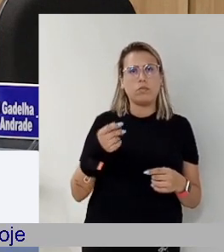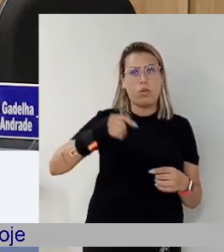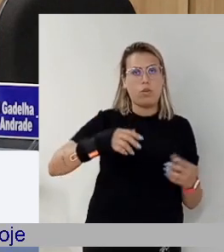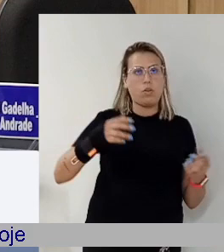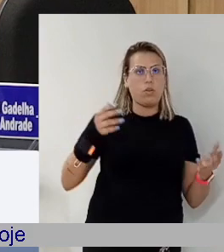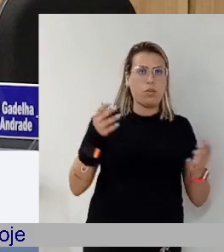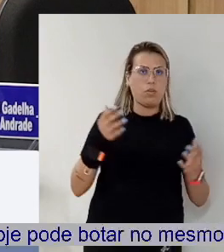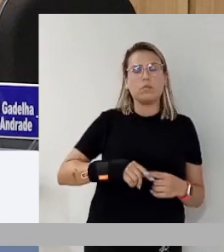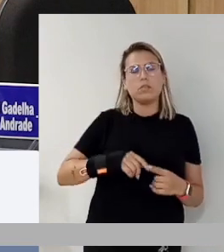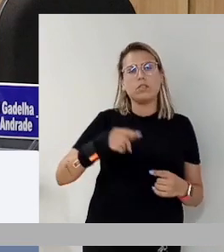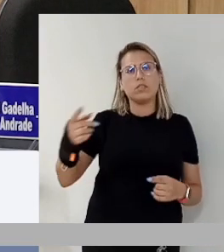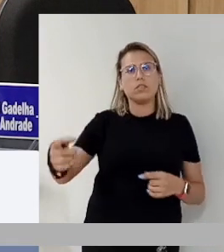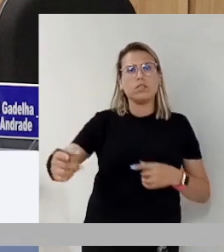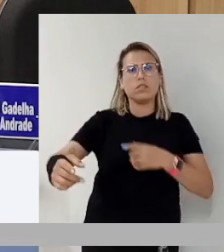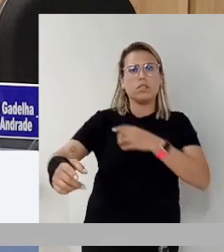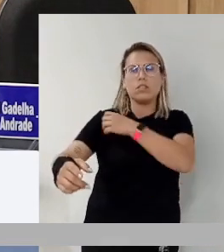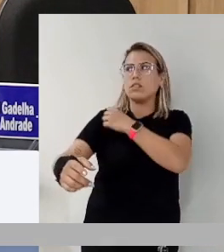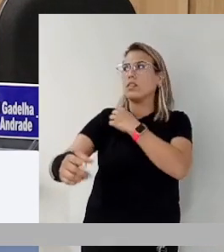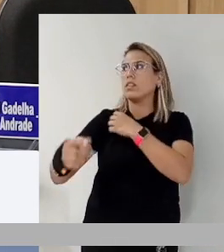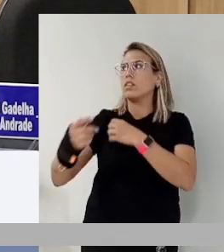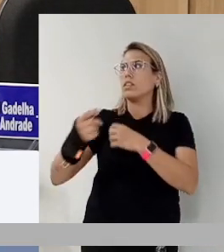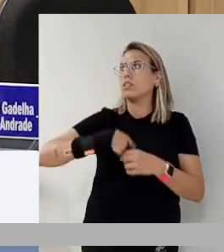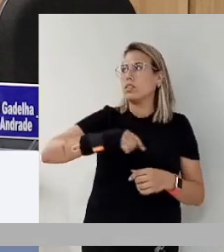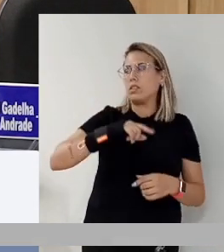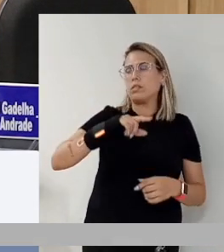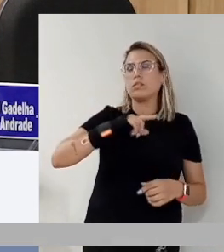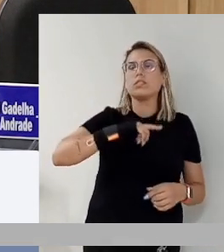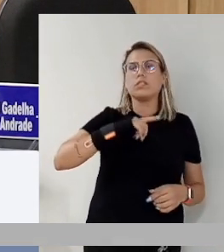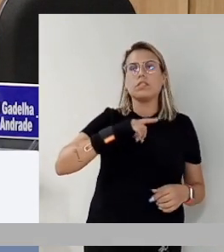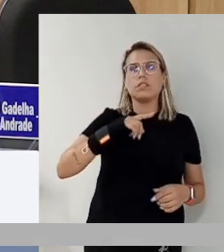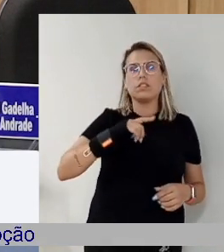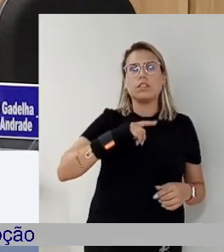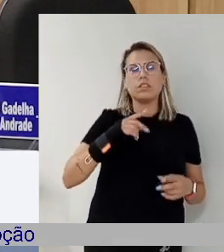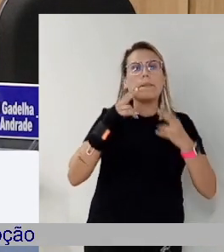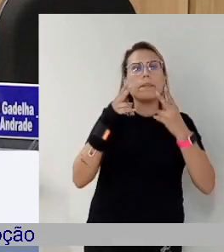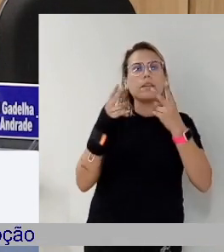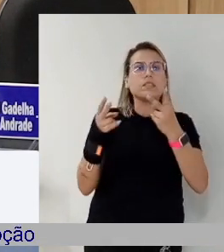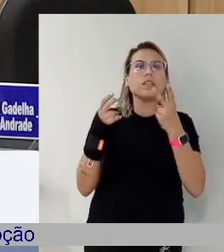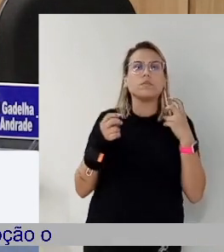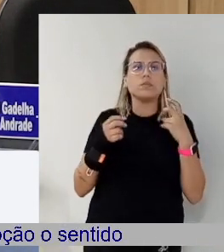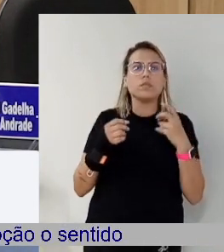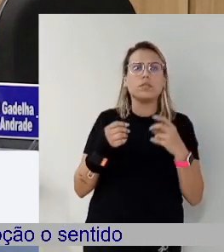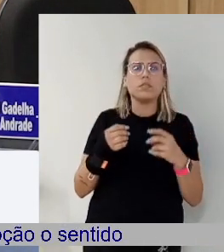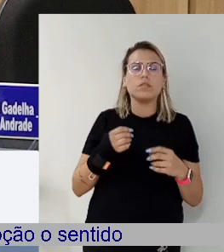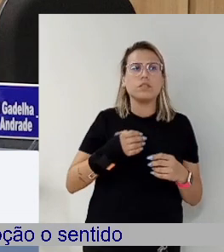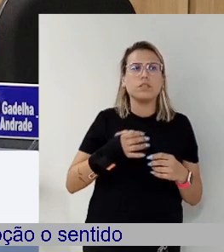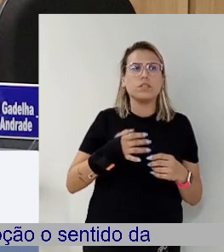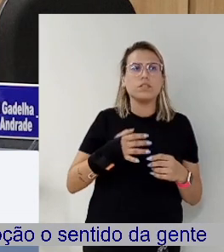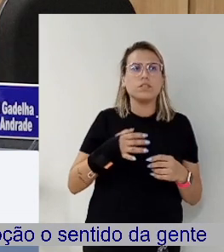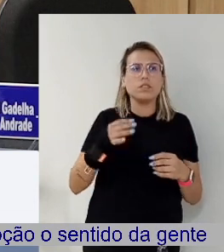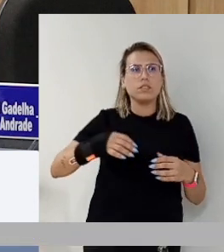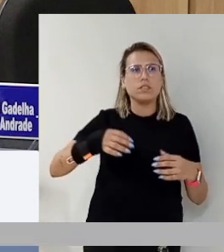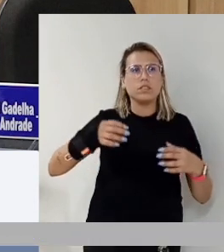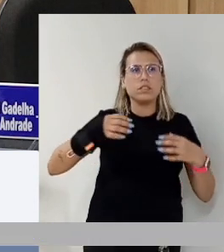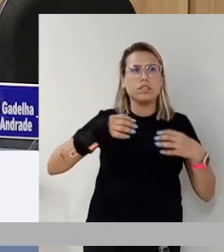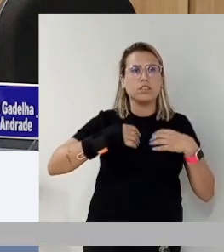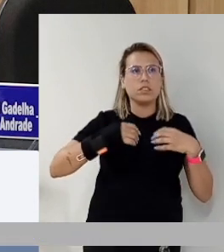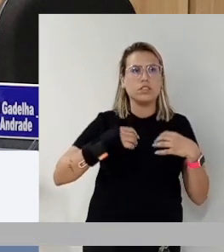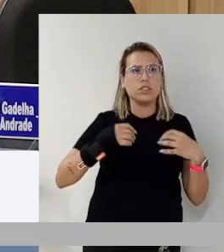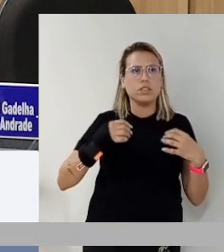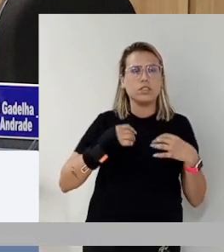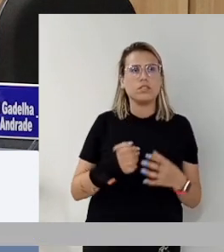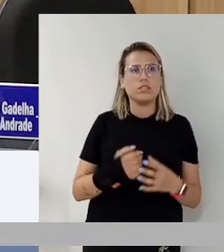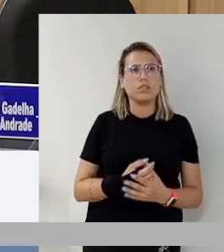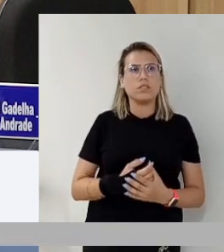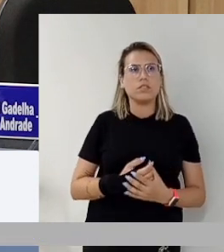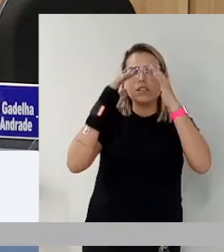est do mesmo lado então a gente tem que ter essa percepção no sentido da gente não perder eh o respeito